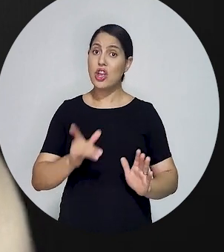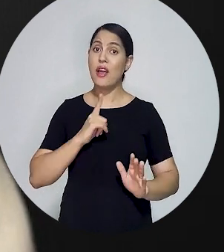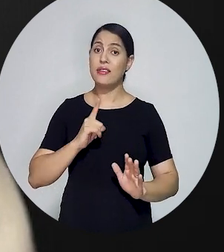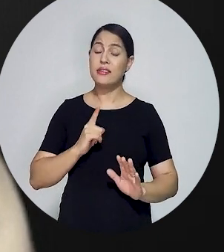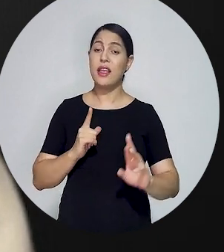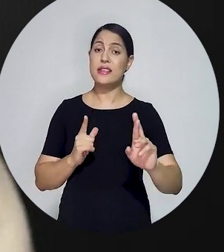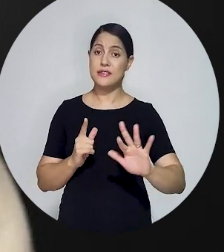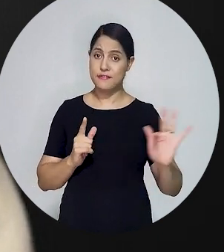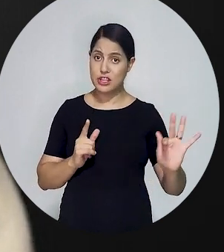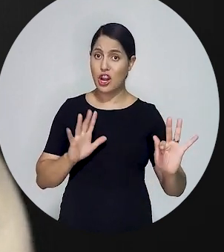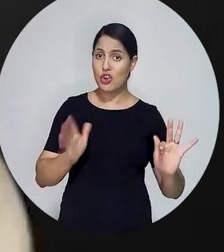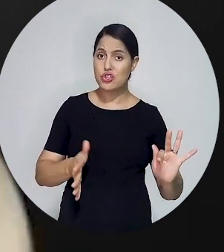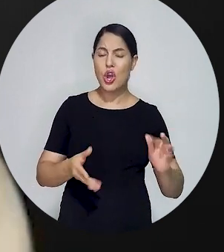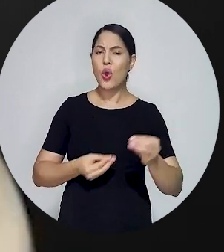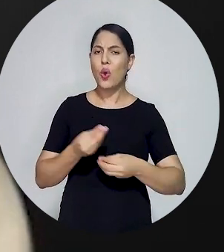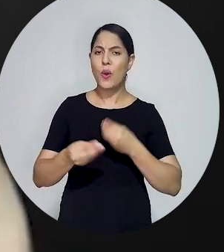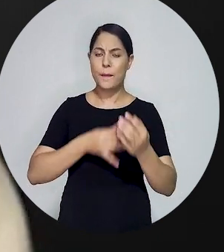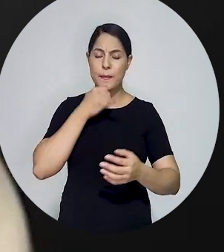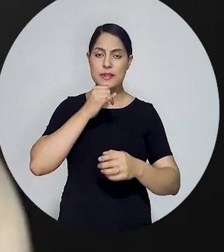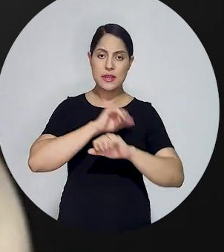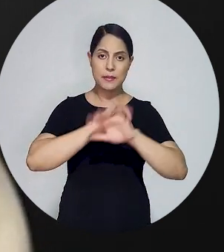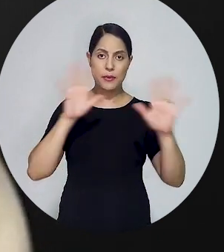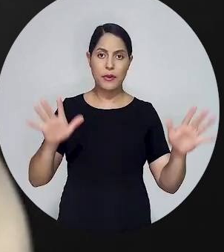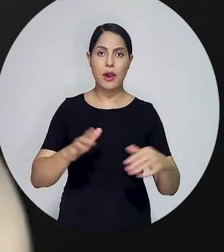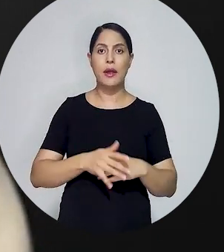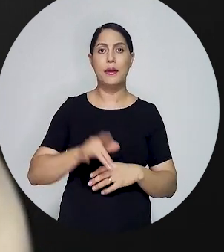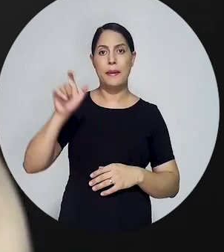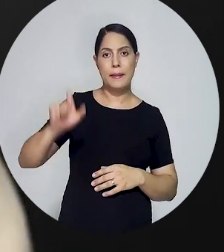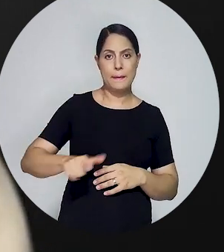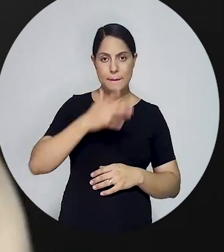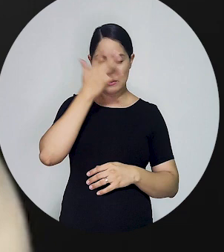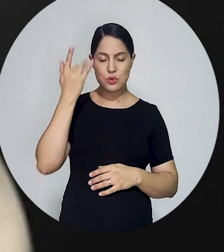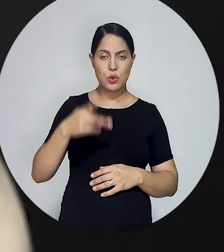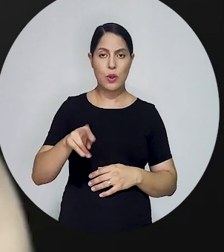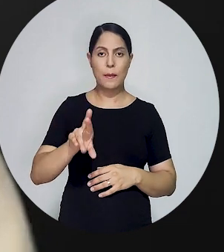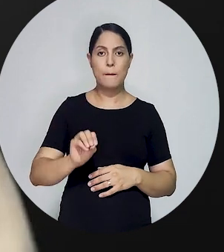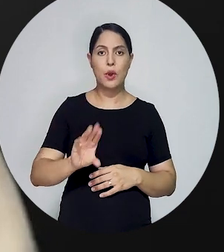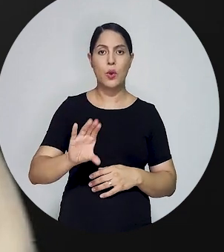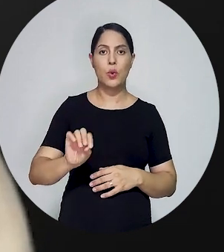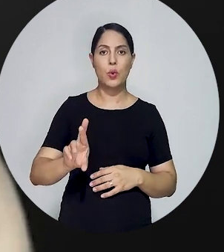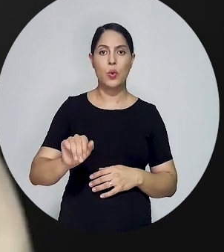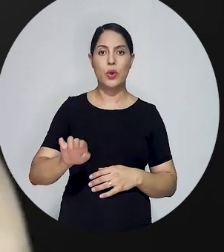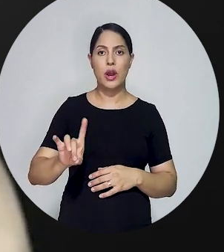acontece na Receita Federal, onde é cadastrado um procurador e